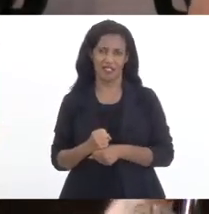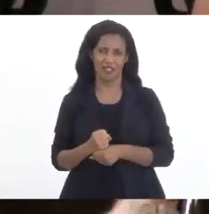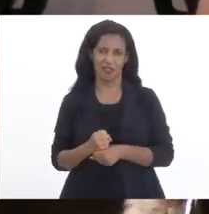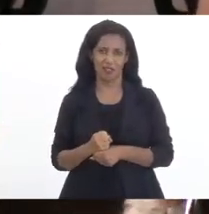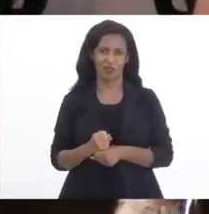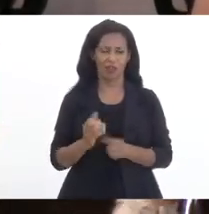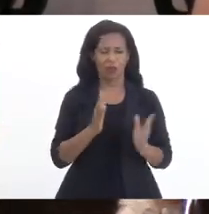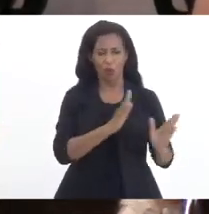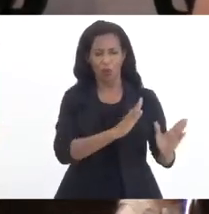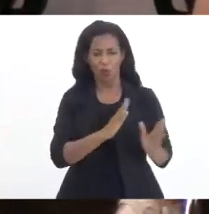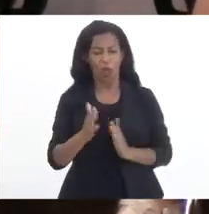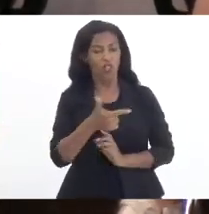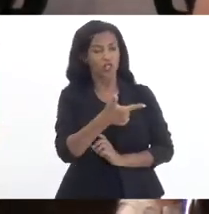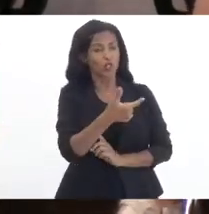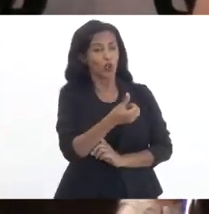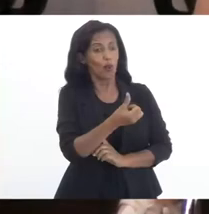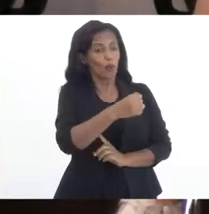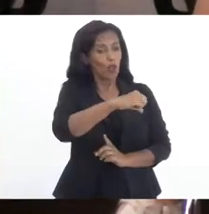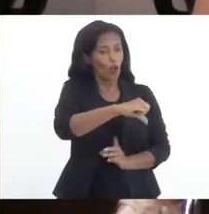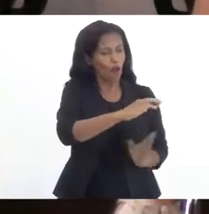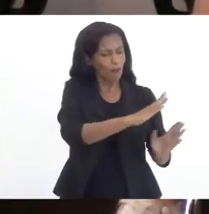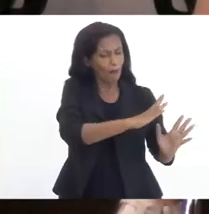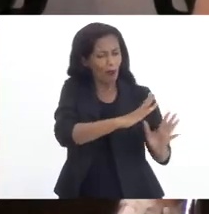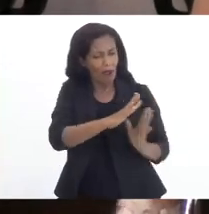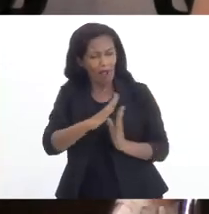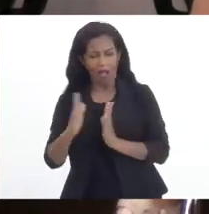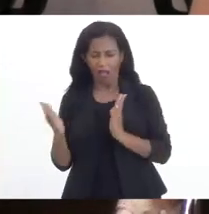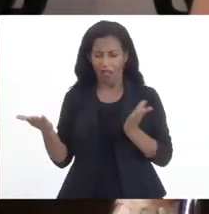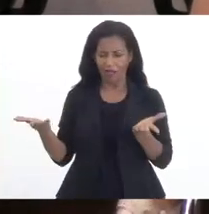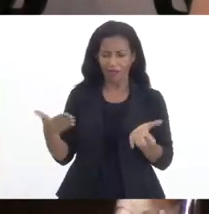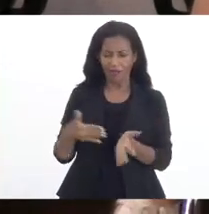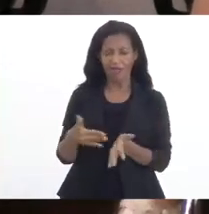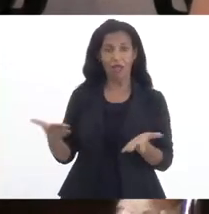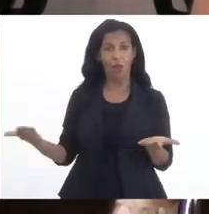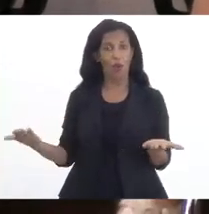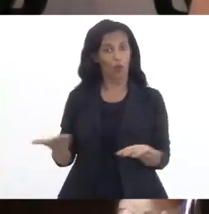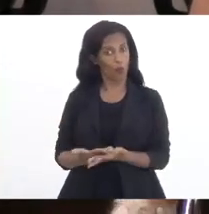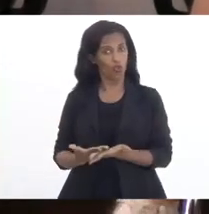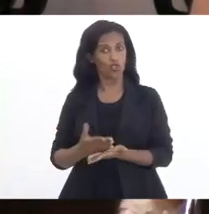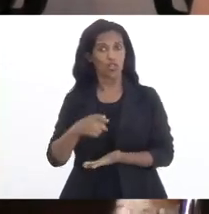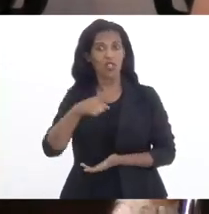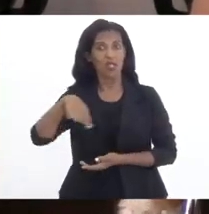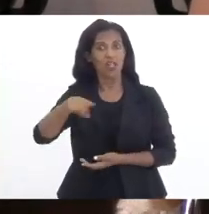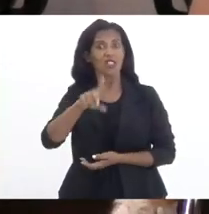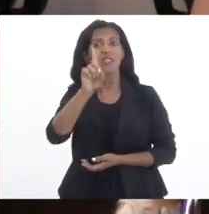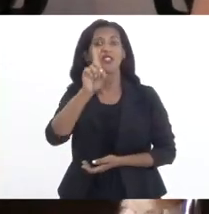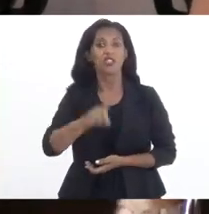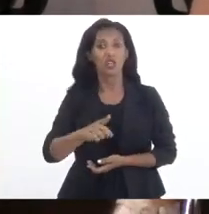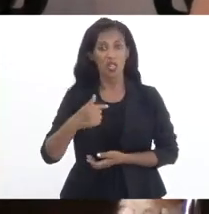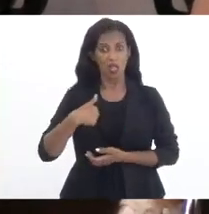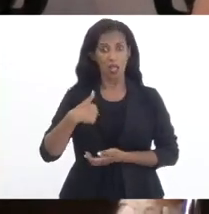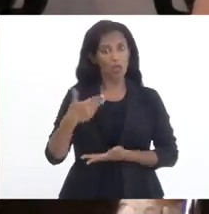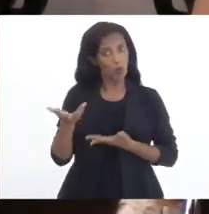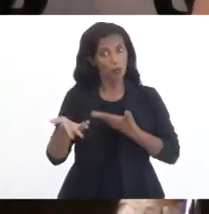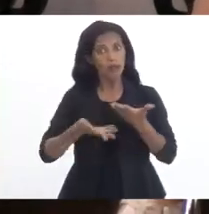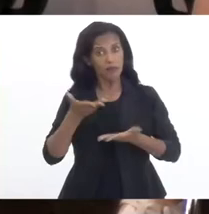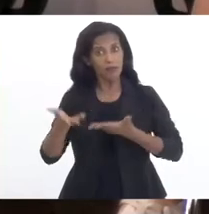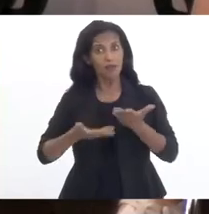nesses, de 2009 até hoje, na autonomia, esses direitos, eu